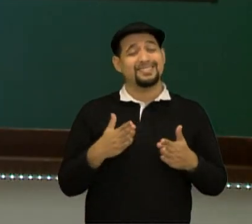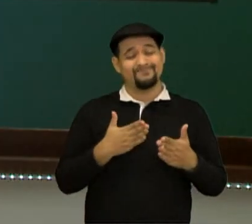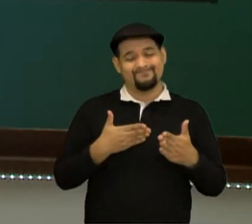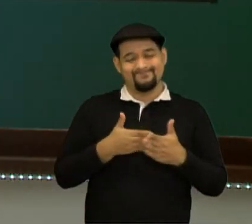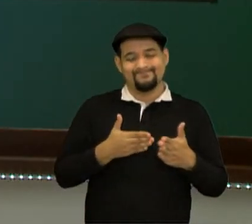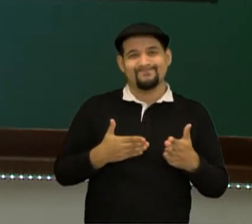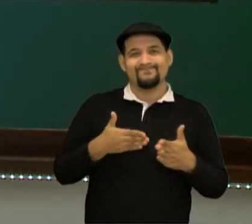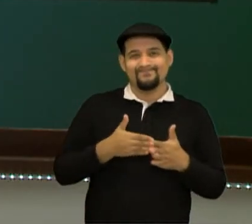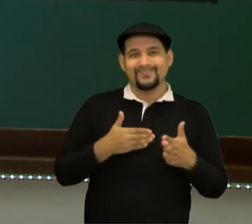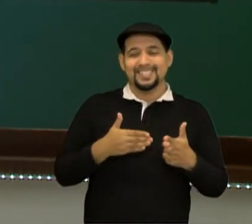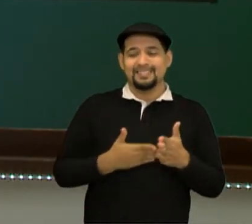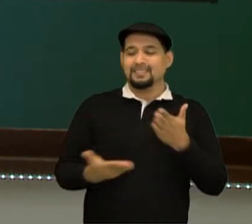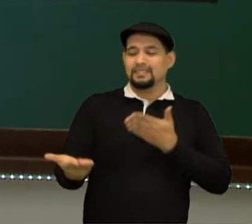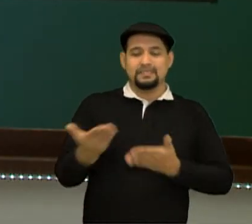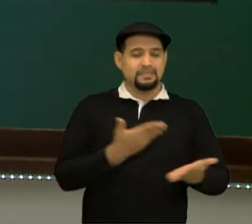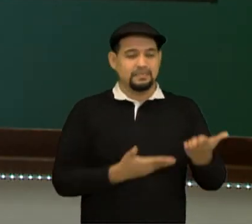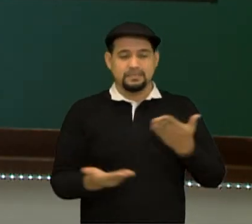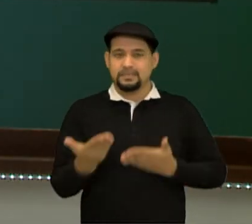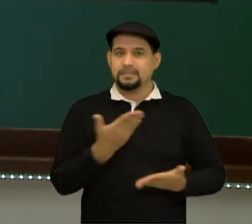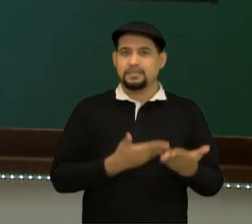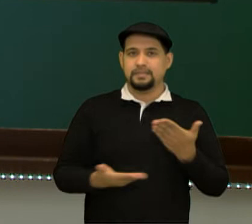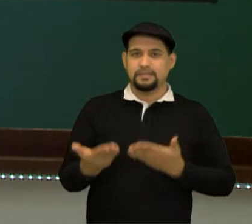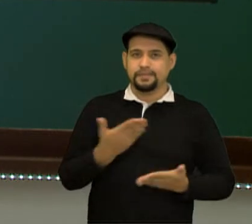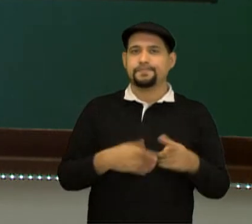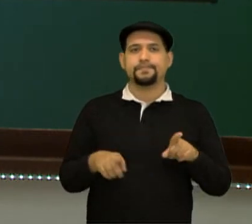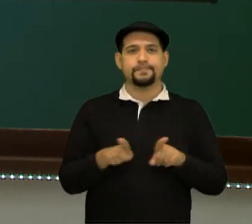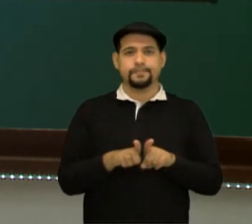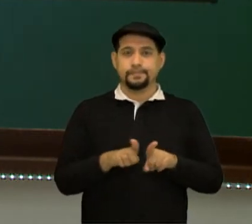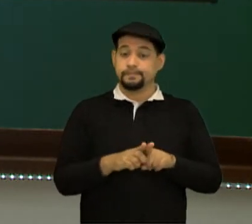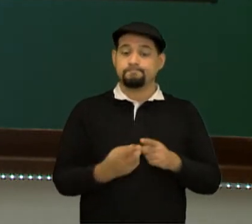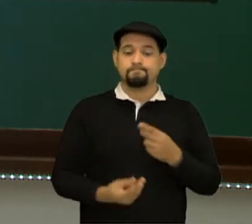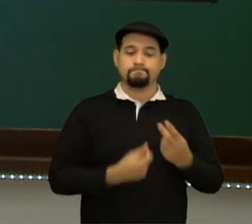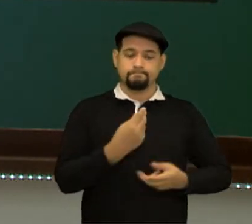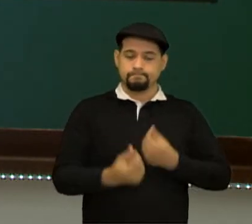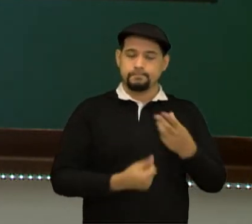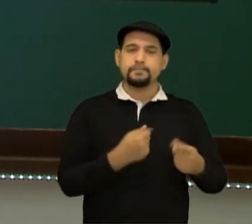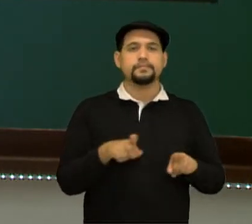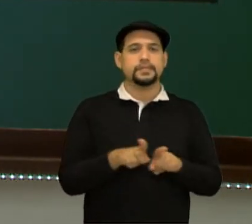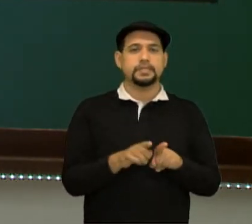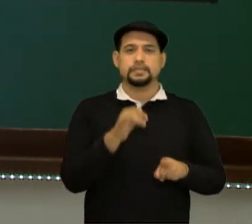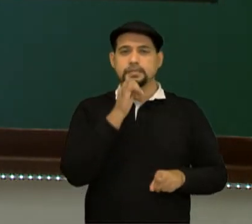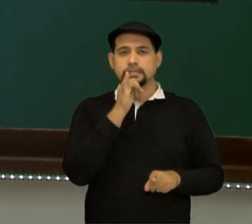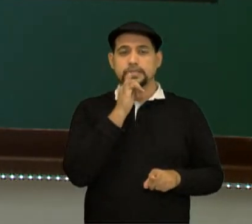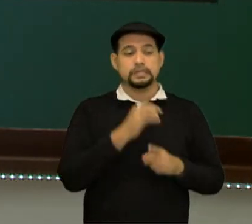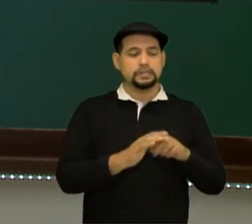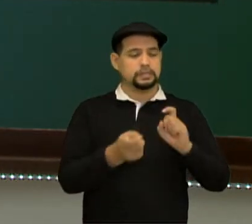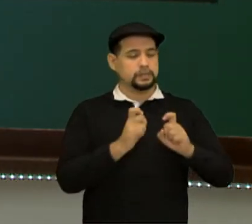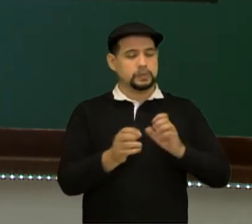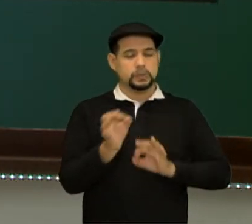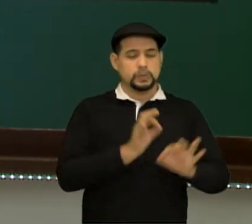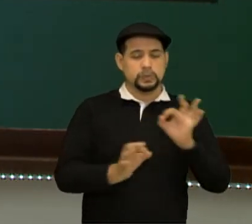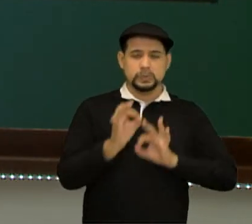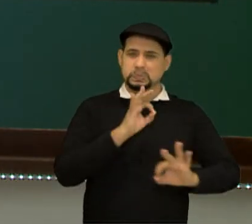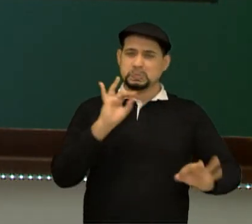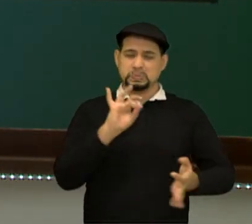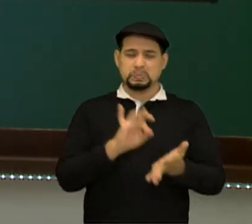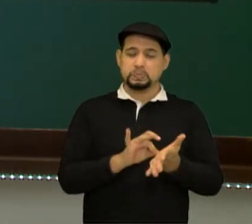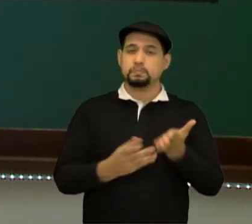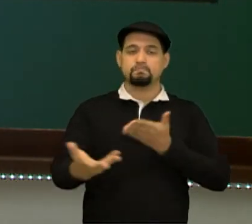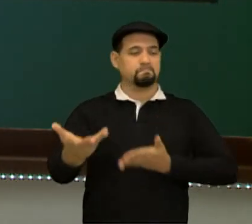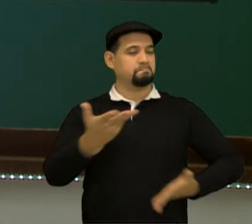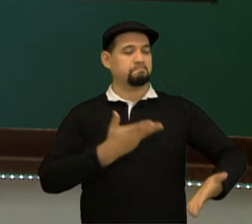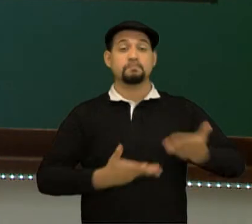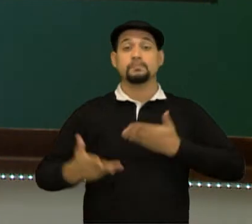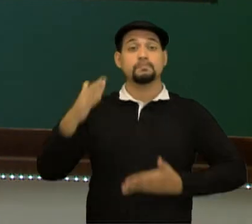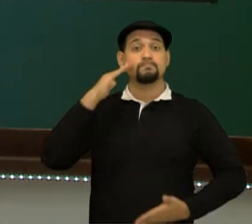pedindo essa colaboração esse compartilhamento econômico no sentido de uma reorganização solidária